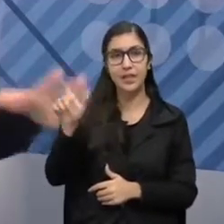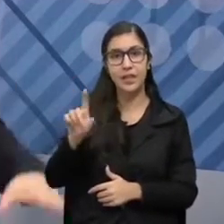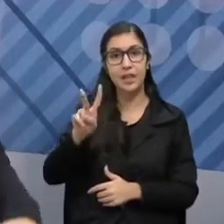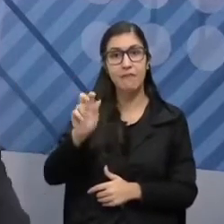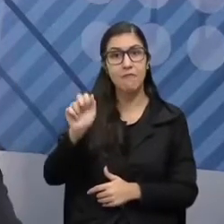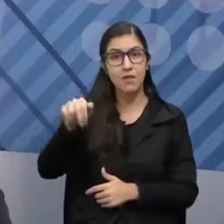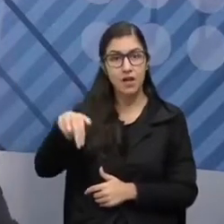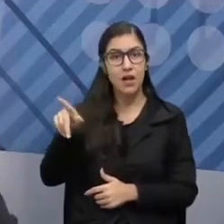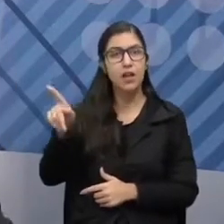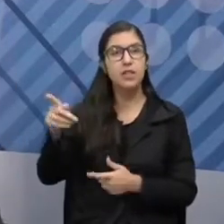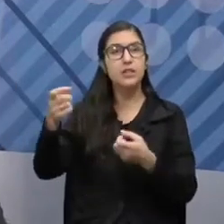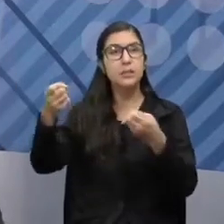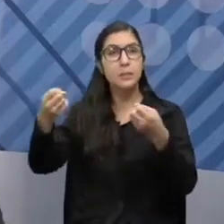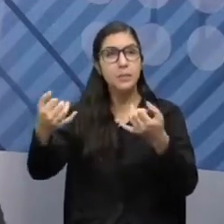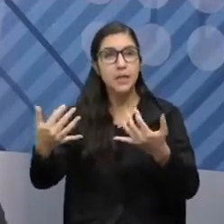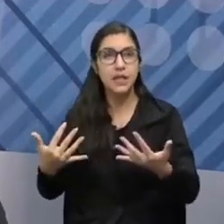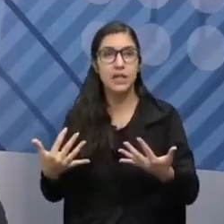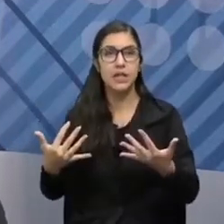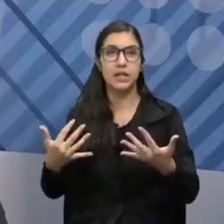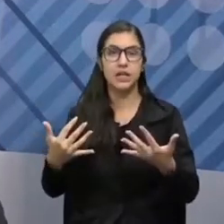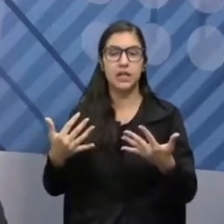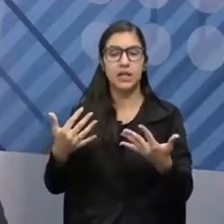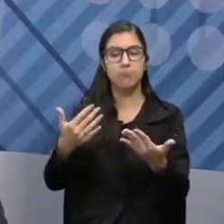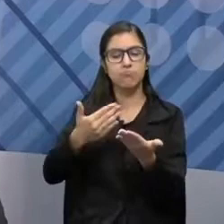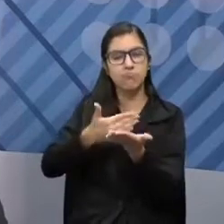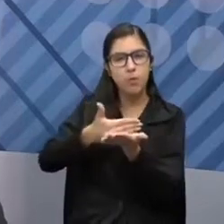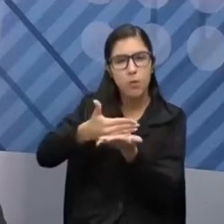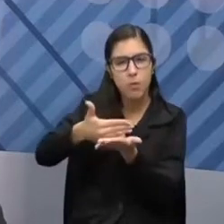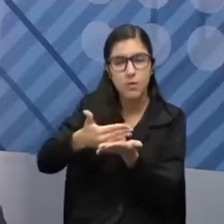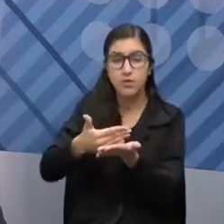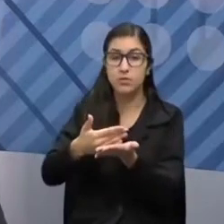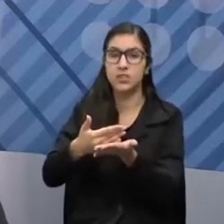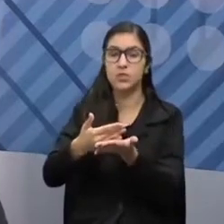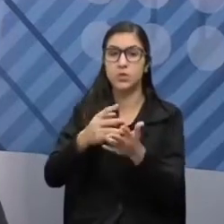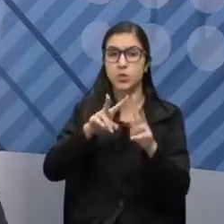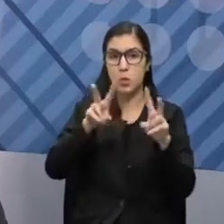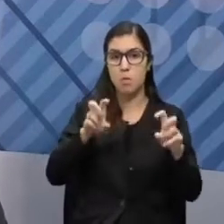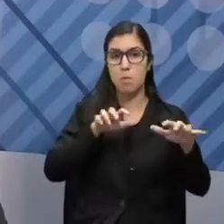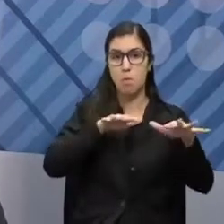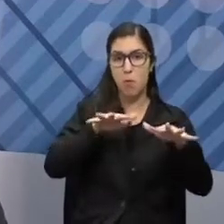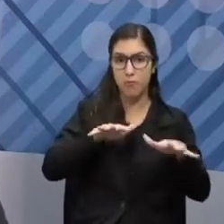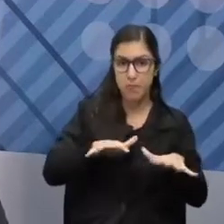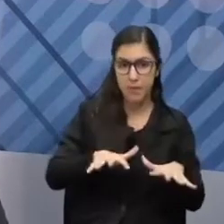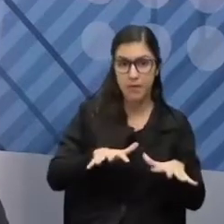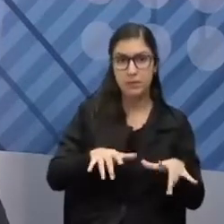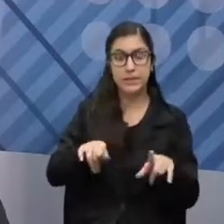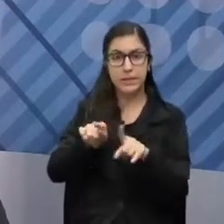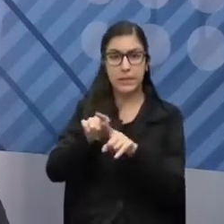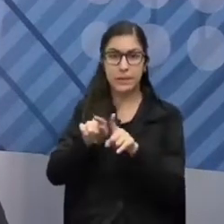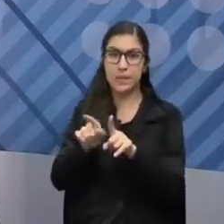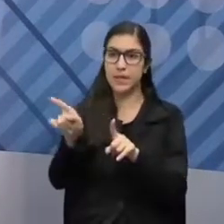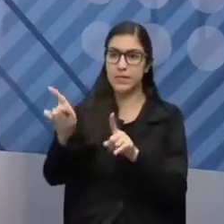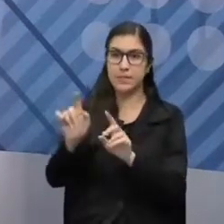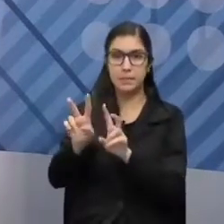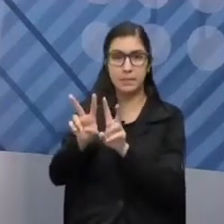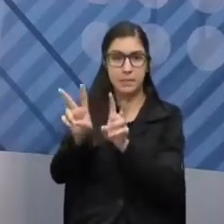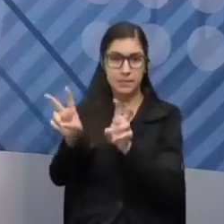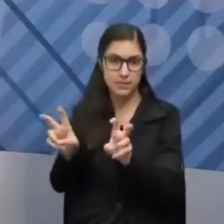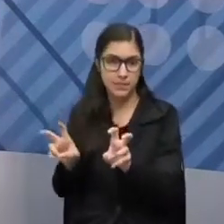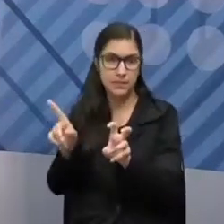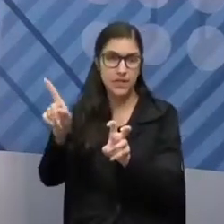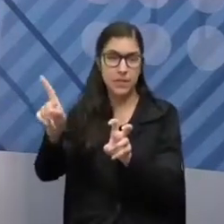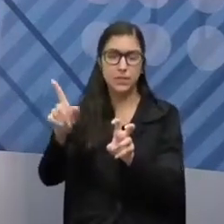iniciais sobre a surdo-cegueira, ele vai falar muito do movimento, e dessa abordagem de vínculo